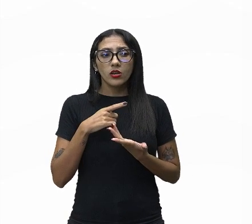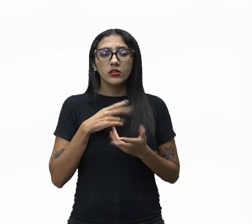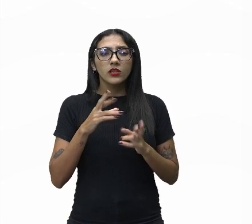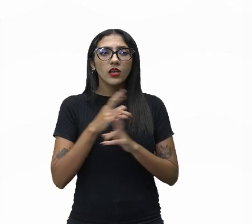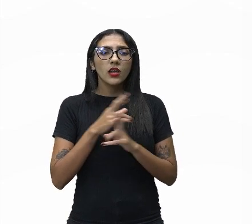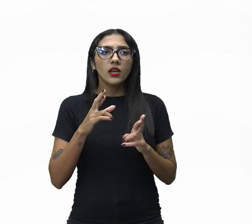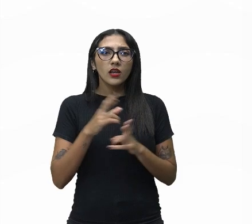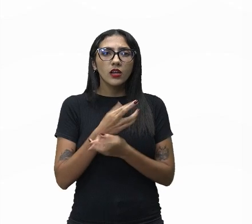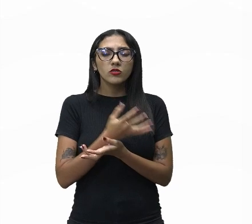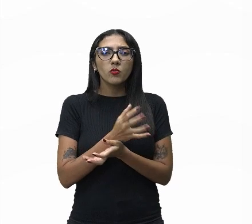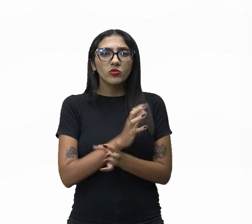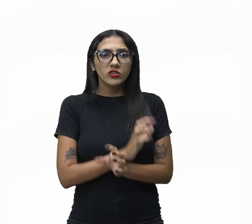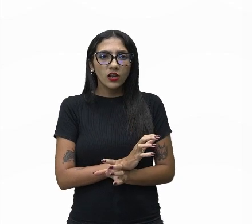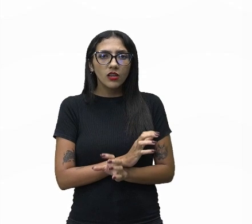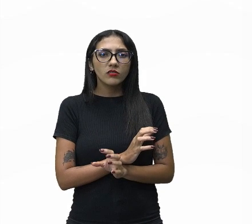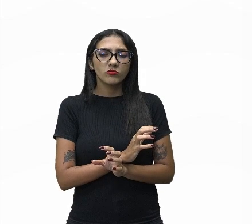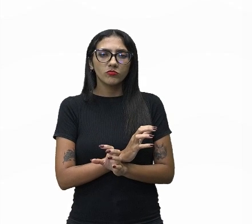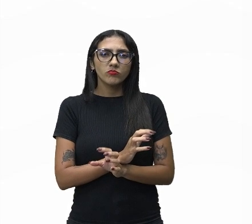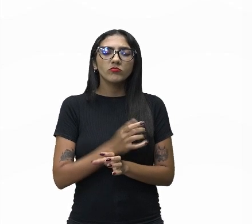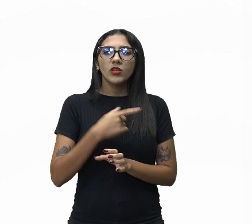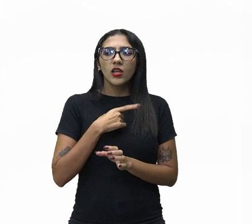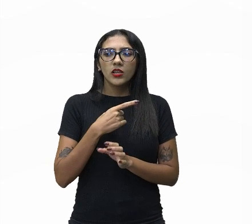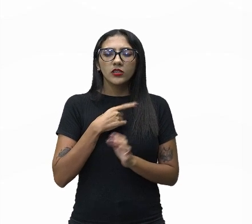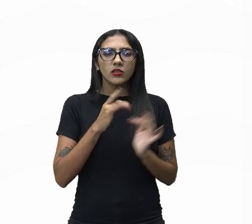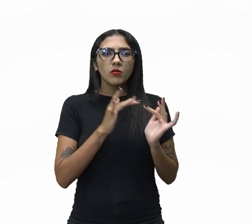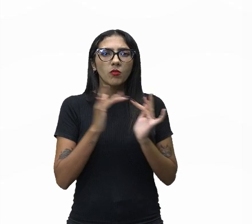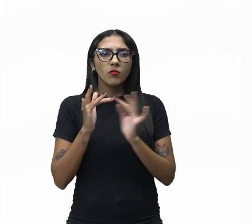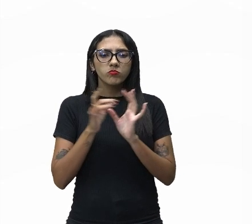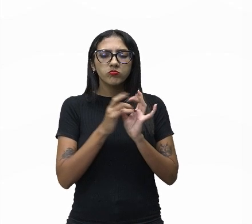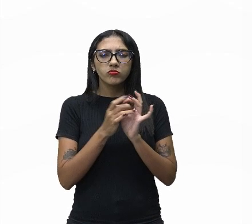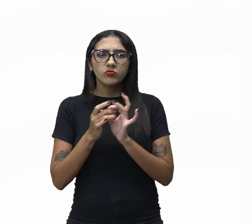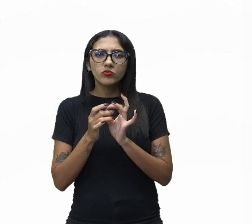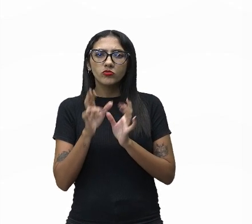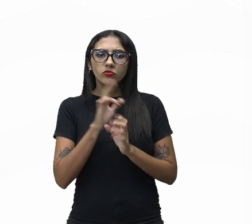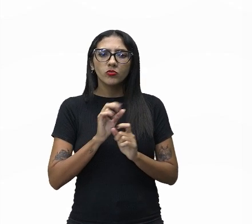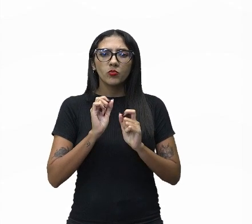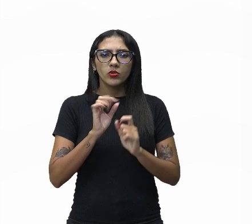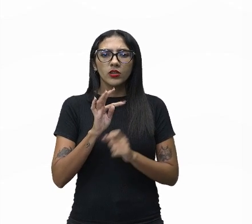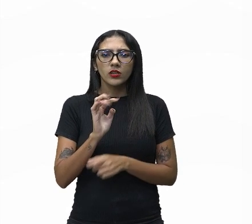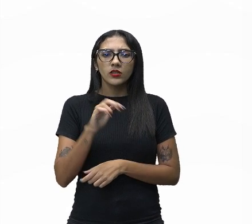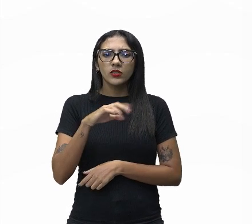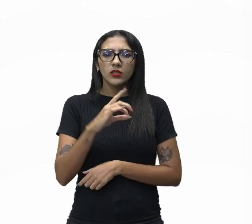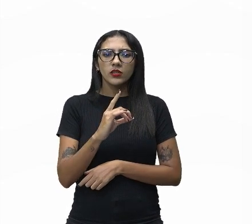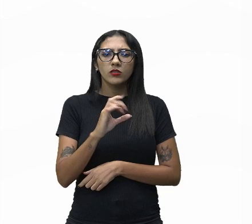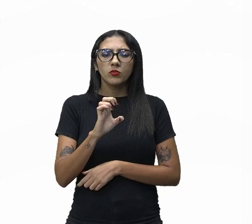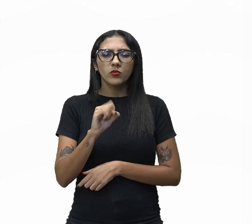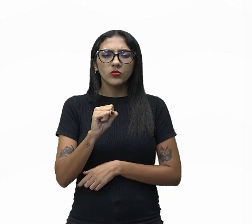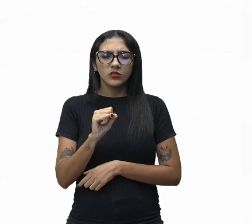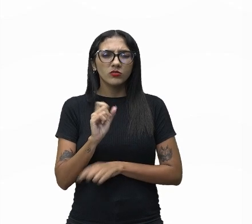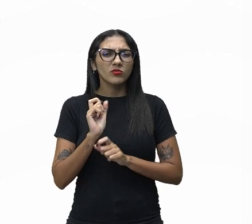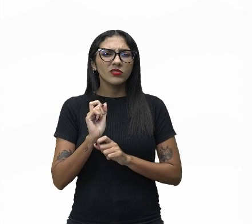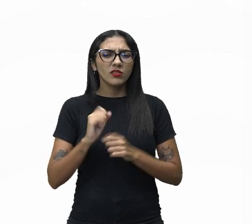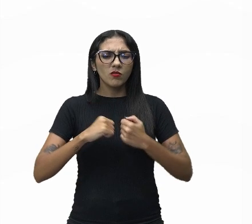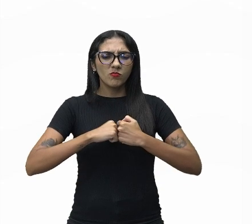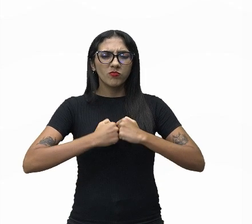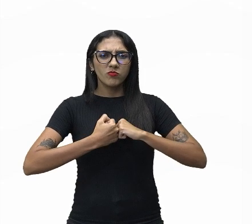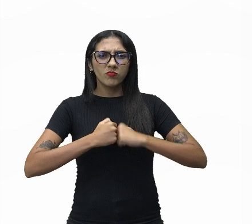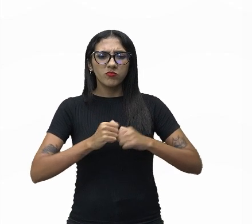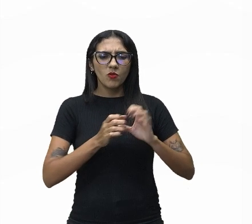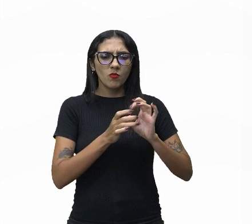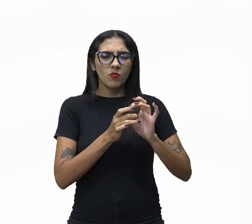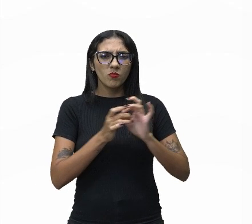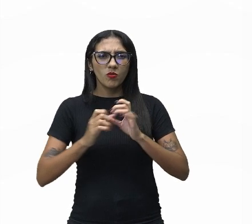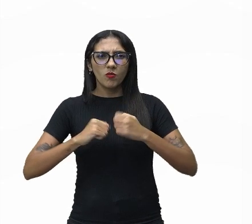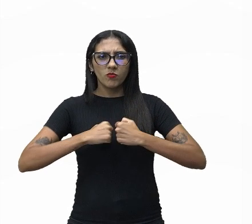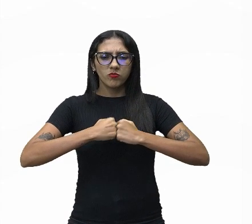sistema esquelético. Né? Eles se ligam através de tendões, né? Que vai ligar e conectar o sistema